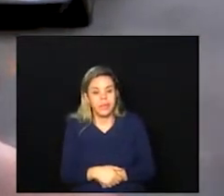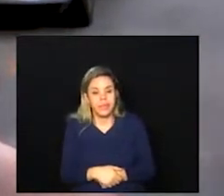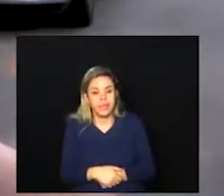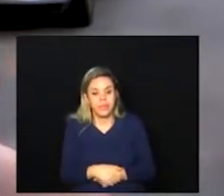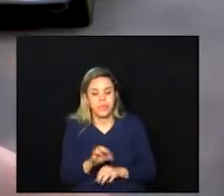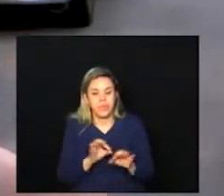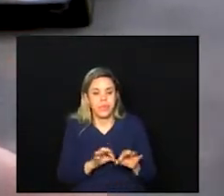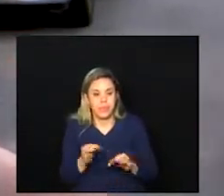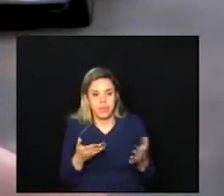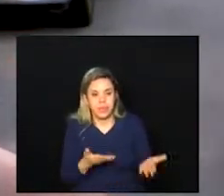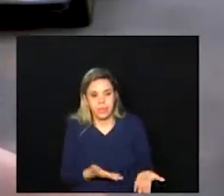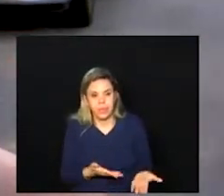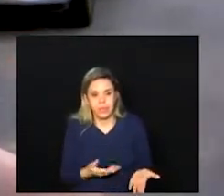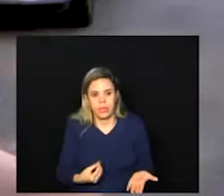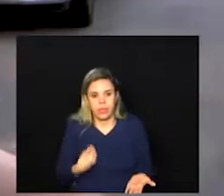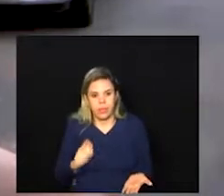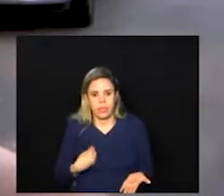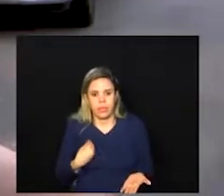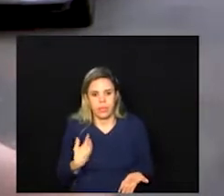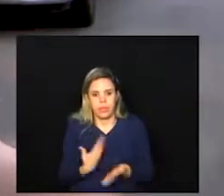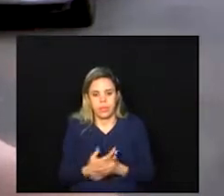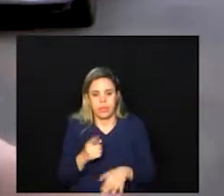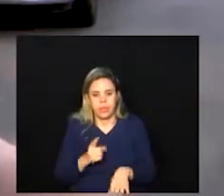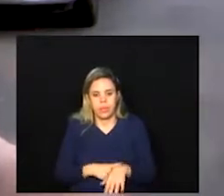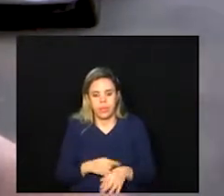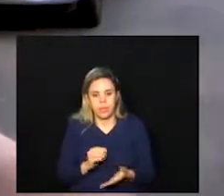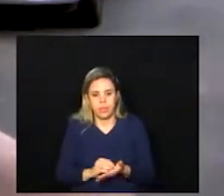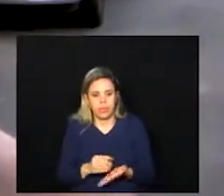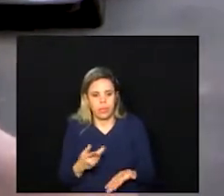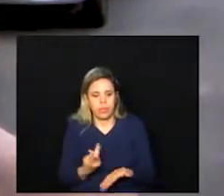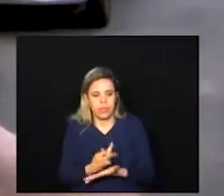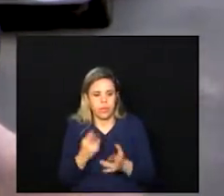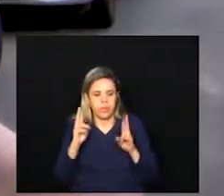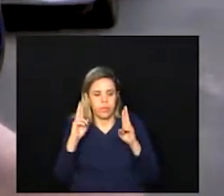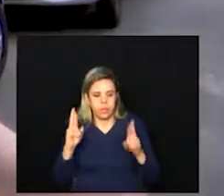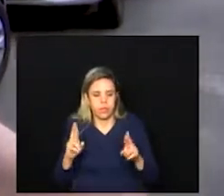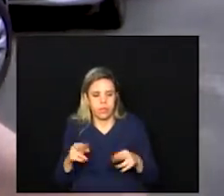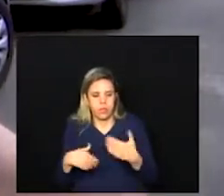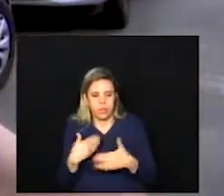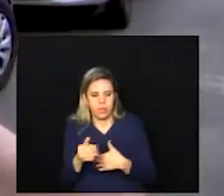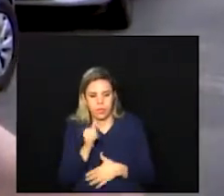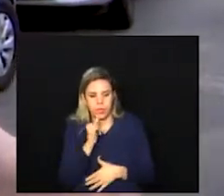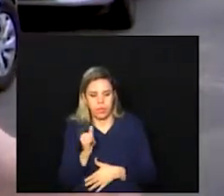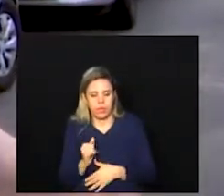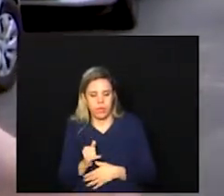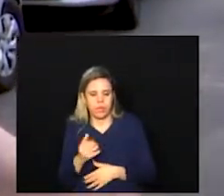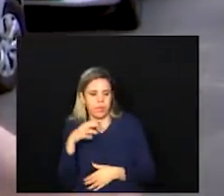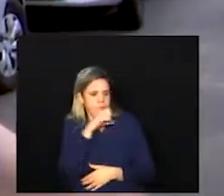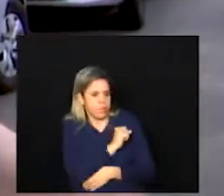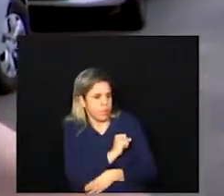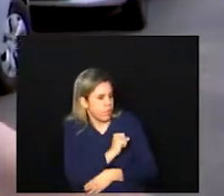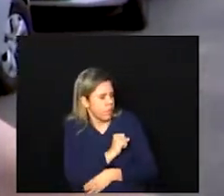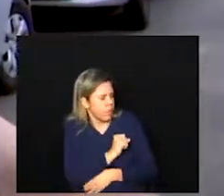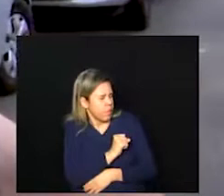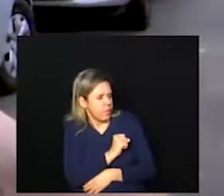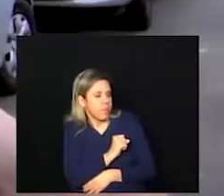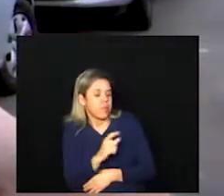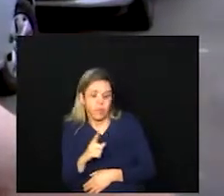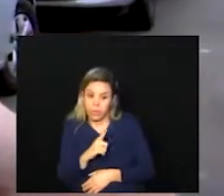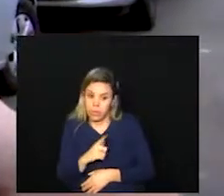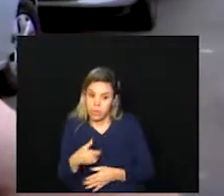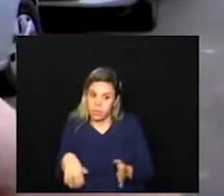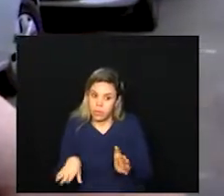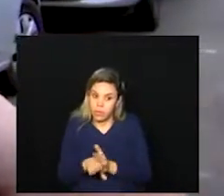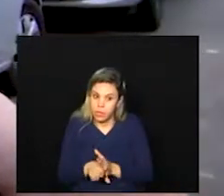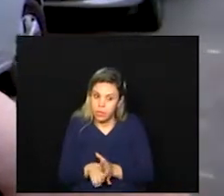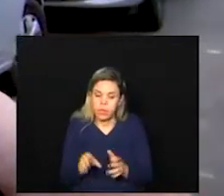arrumando a nossa casa que está até esse momento irregular. Eu espero que isso seja um processo rápido e que a gente